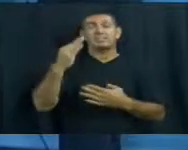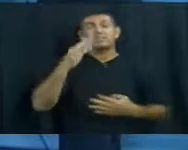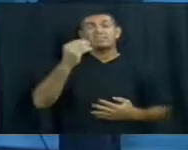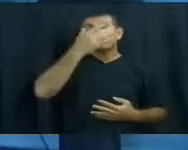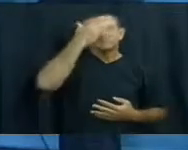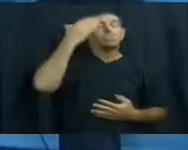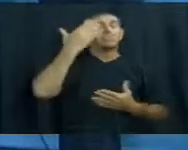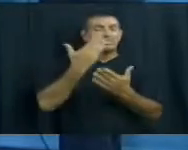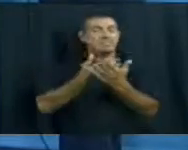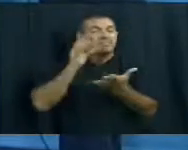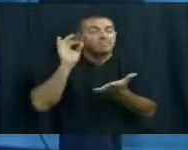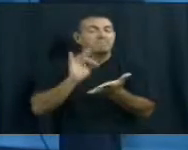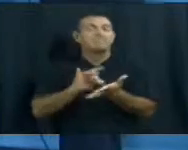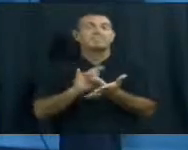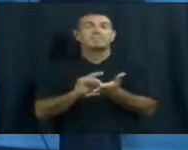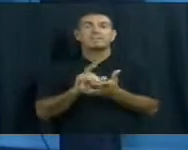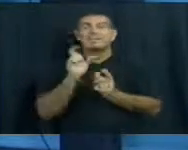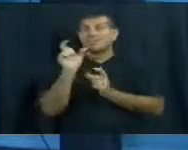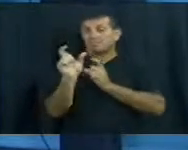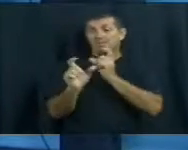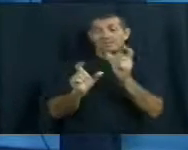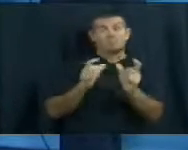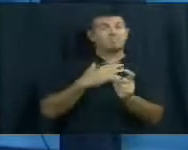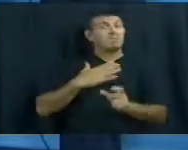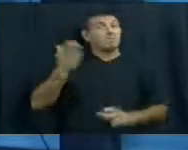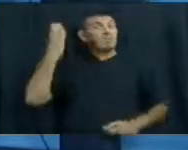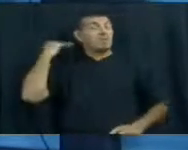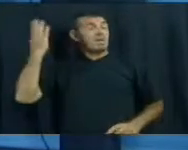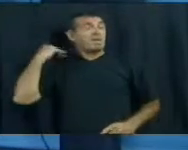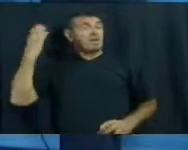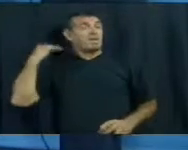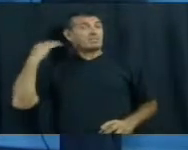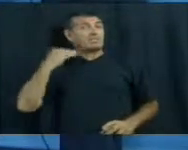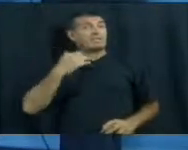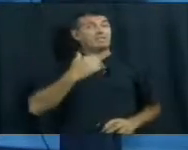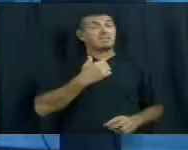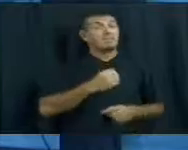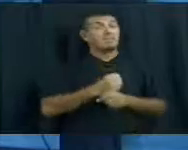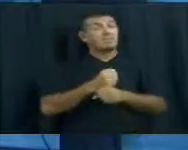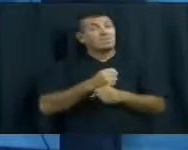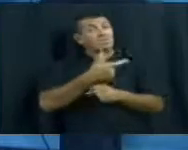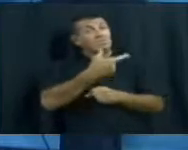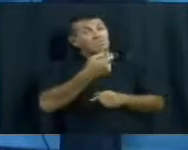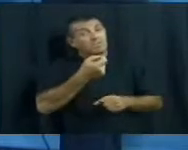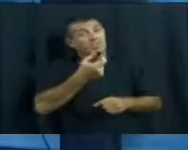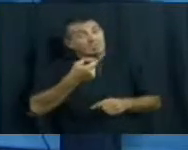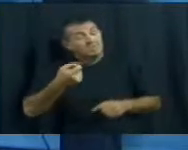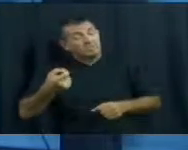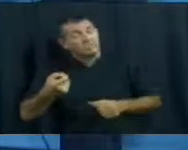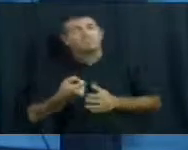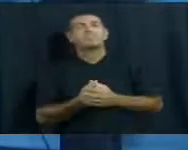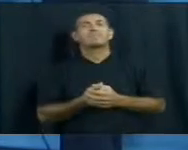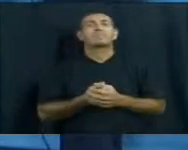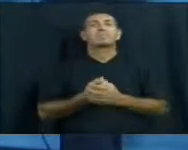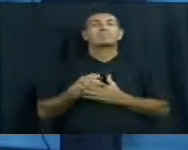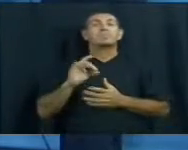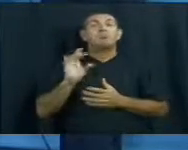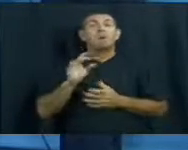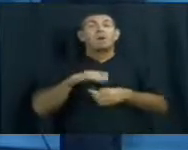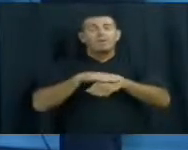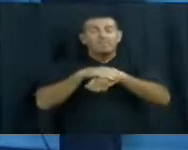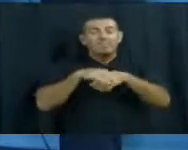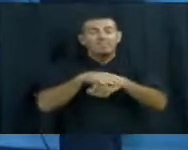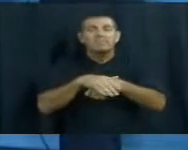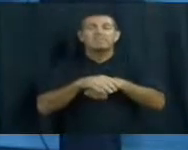que acreditaram nas minhas palavras lá nos inícios de 2000, quando eu só conscientizava sobre